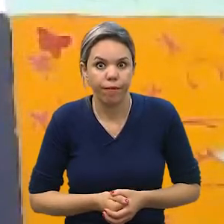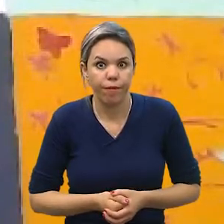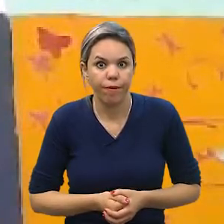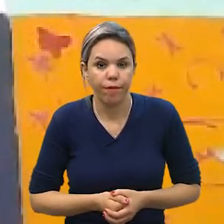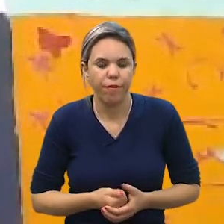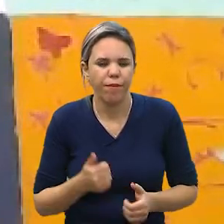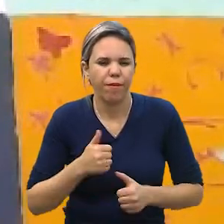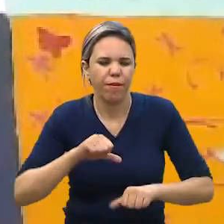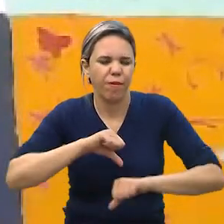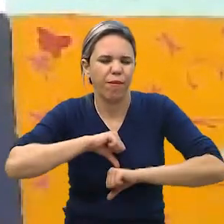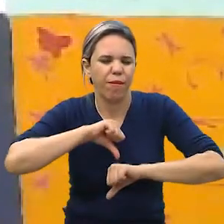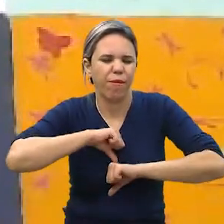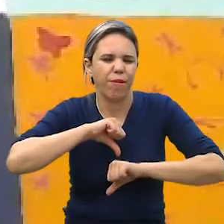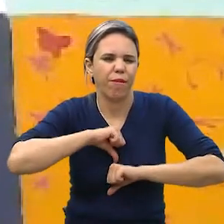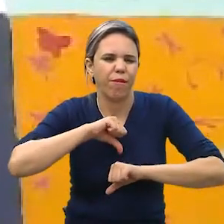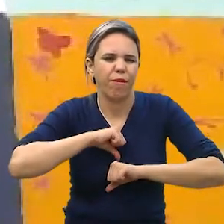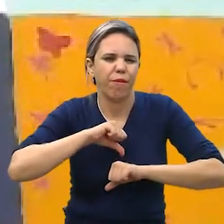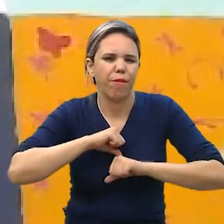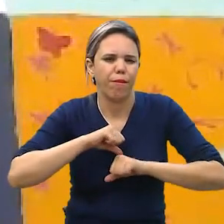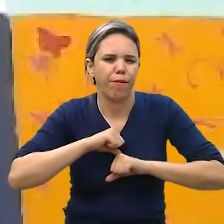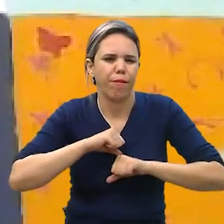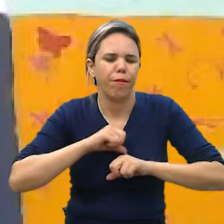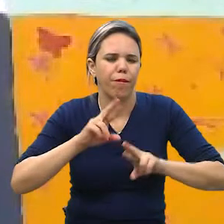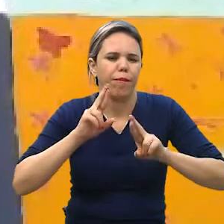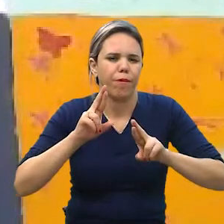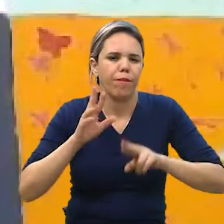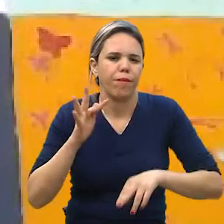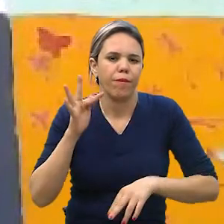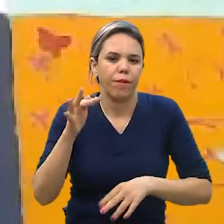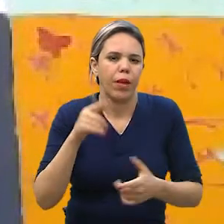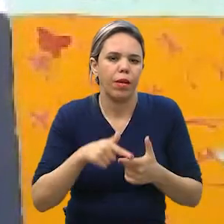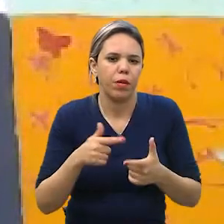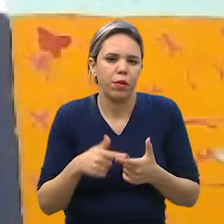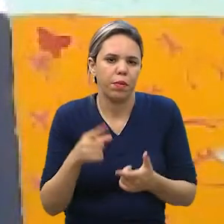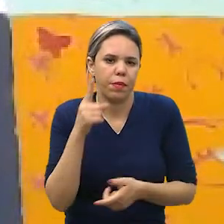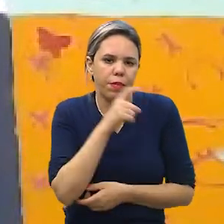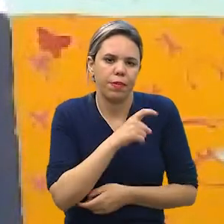da autoestima, de perspectiva de futuro,